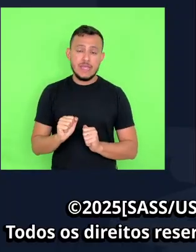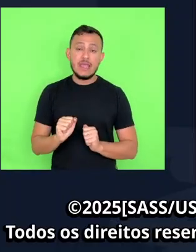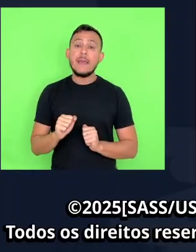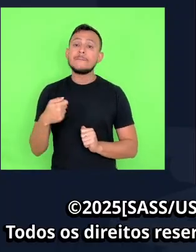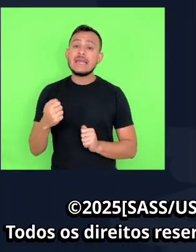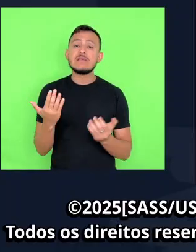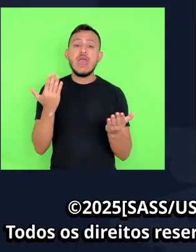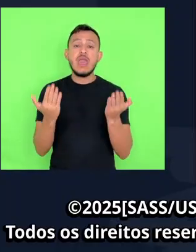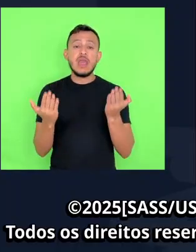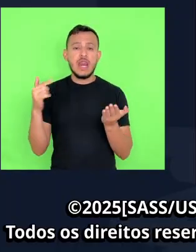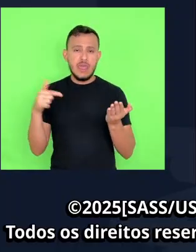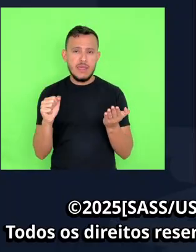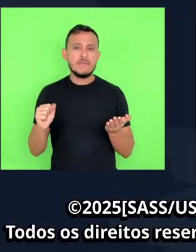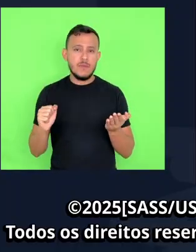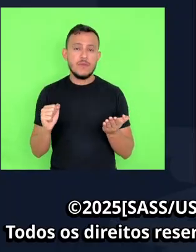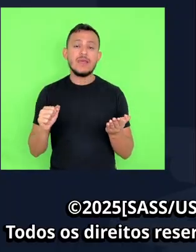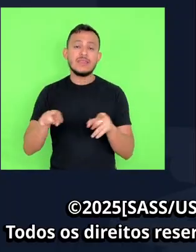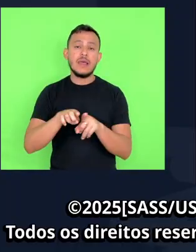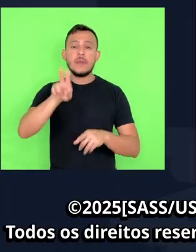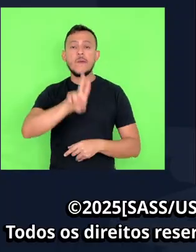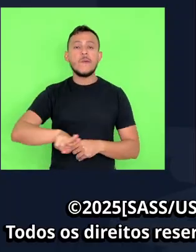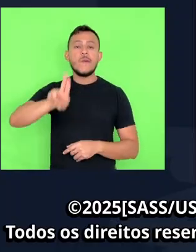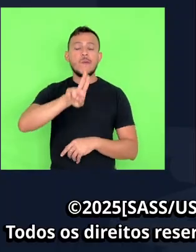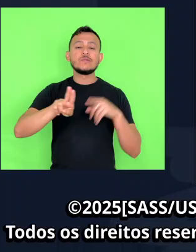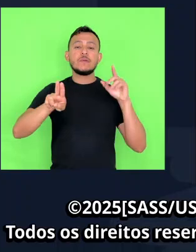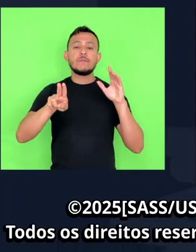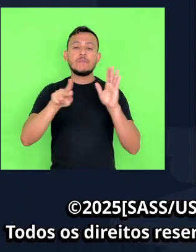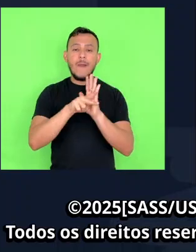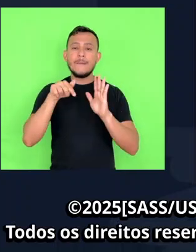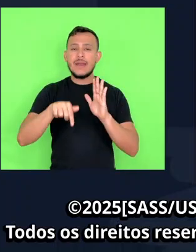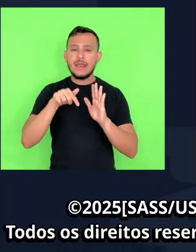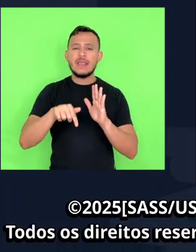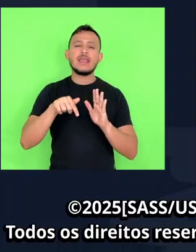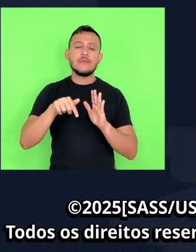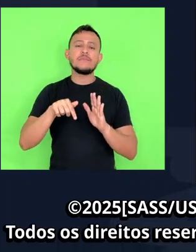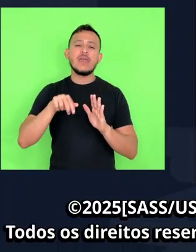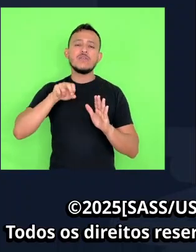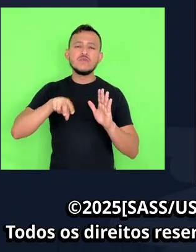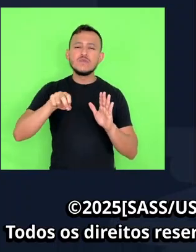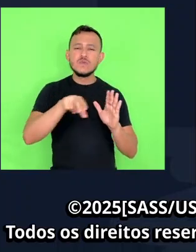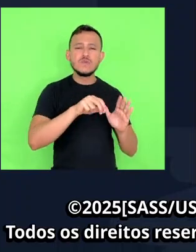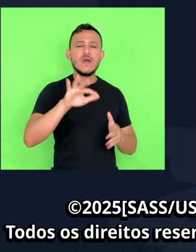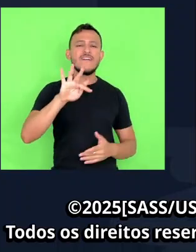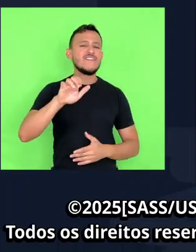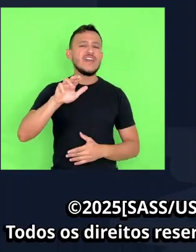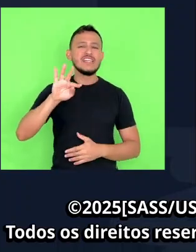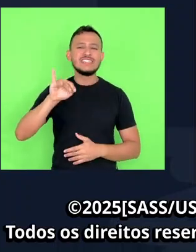em equilíbrio. Com o uso dos fertilizantes, há uma disrupção nesse